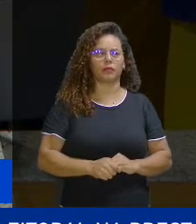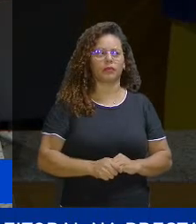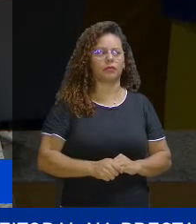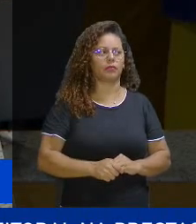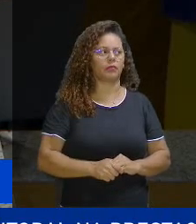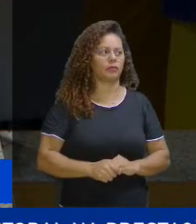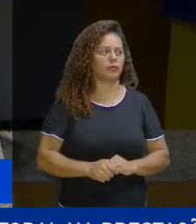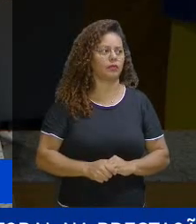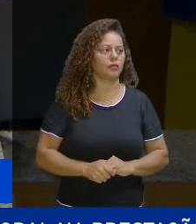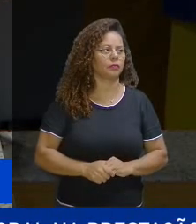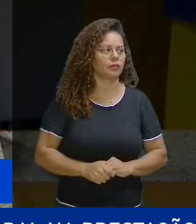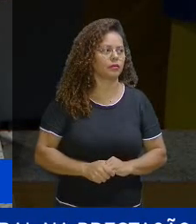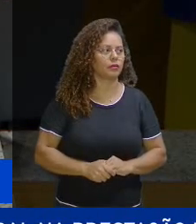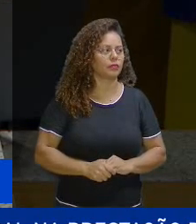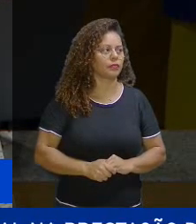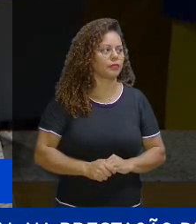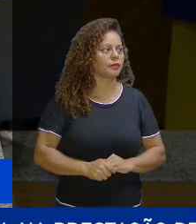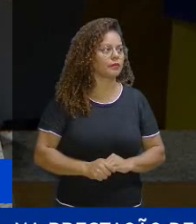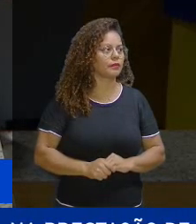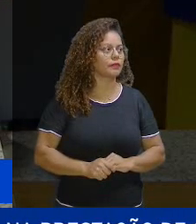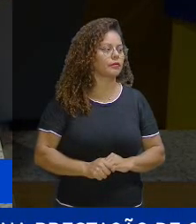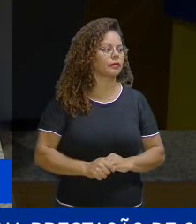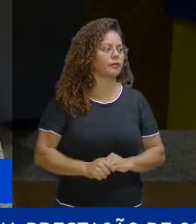É um recurso, né?